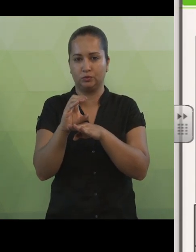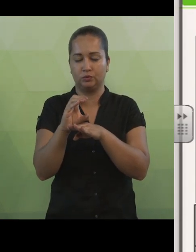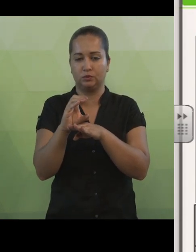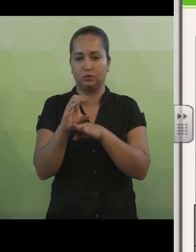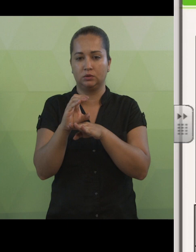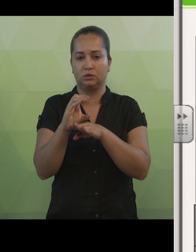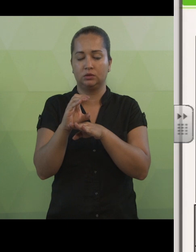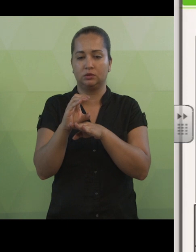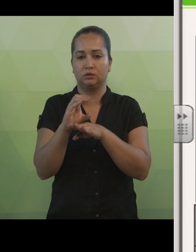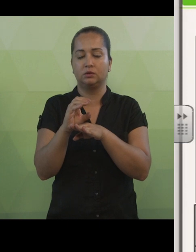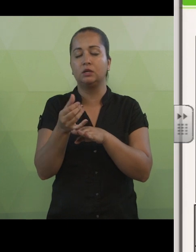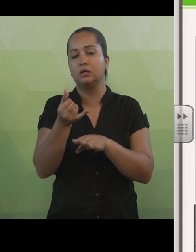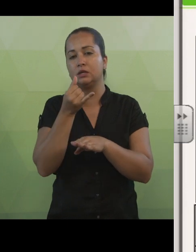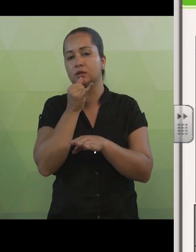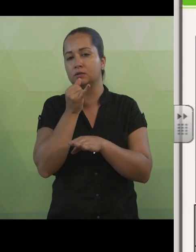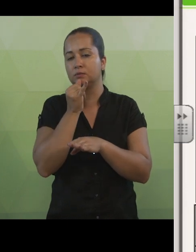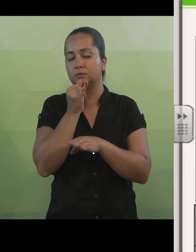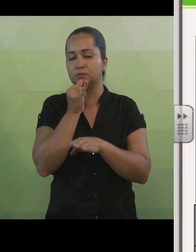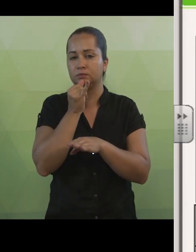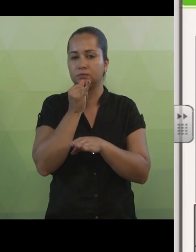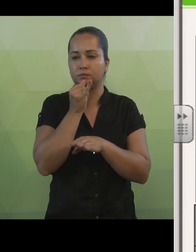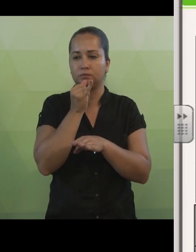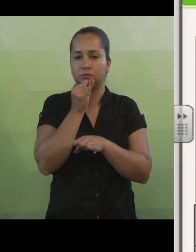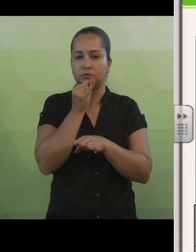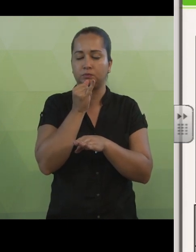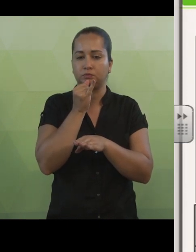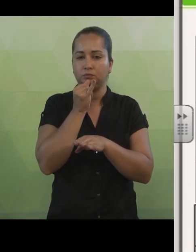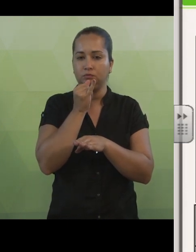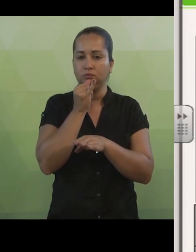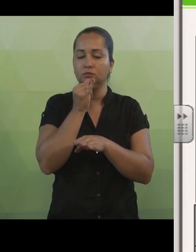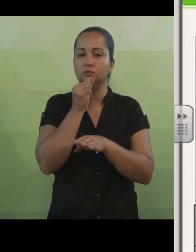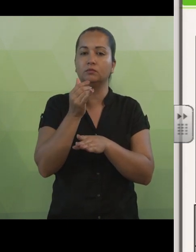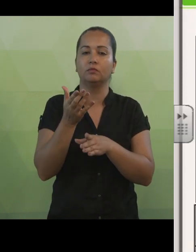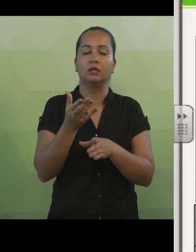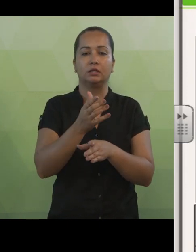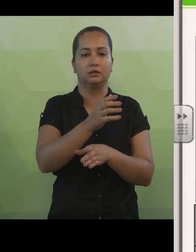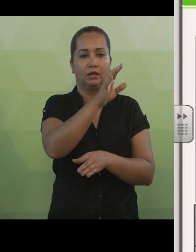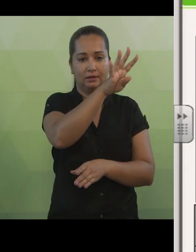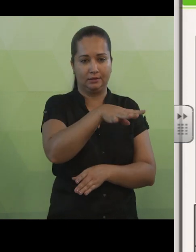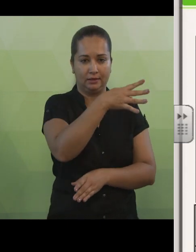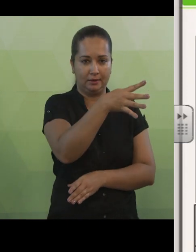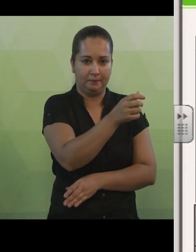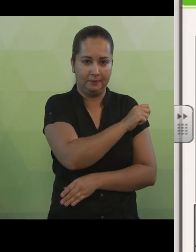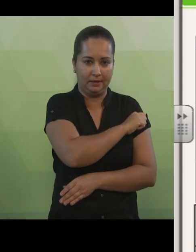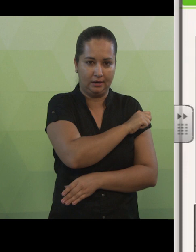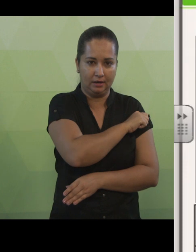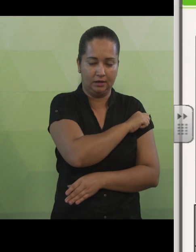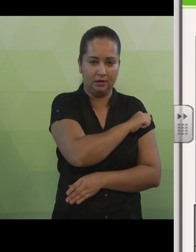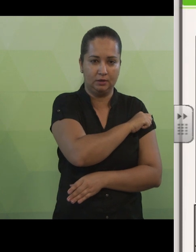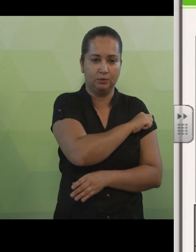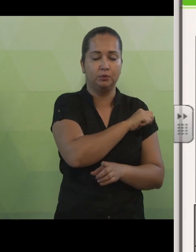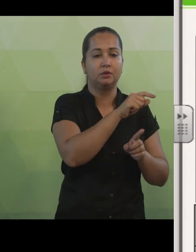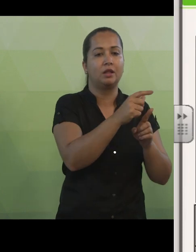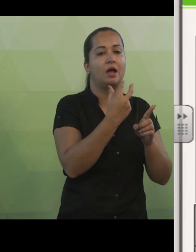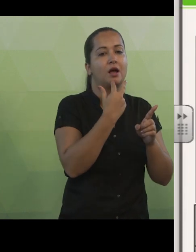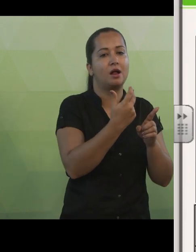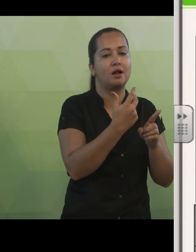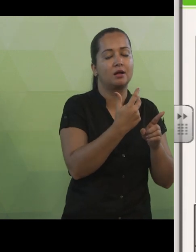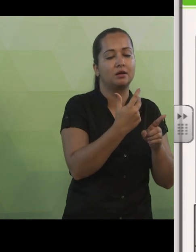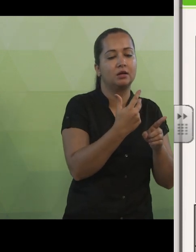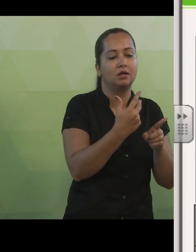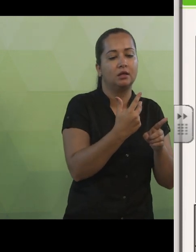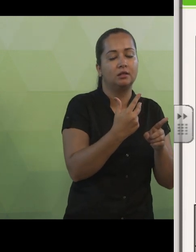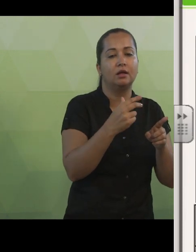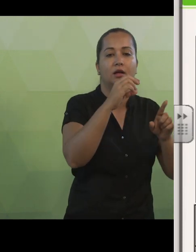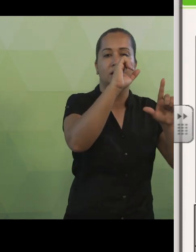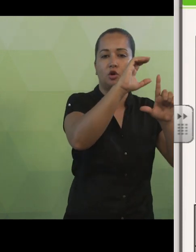E aí nós temos lá, por exemplo, dentro da tabela aluno, uma chave estrangeira chamada código do